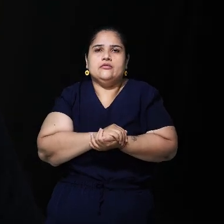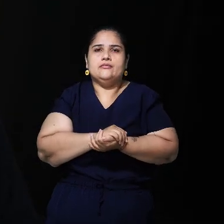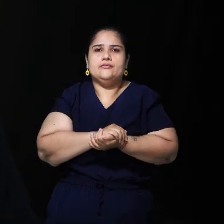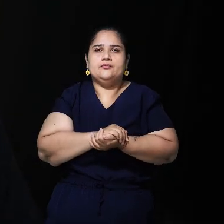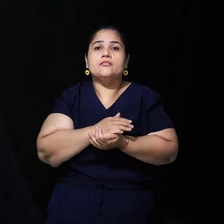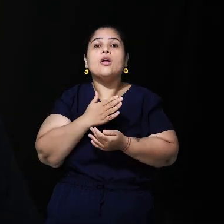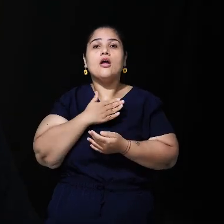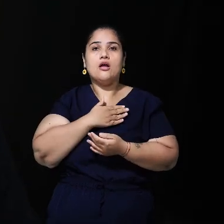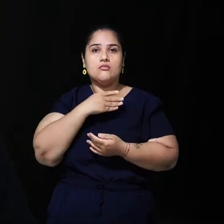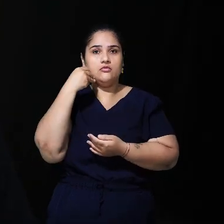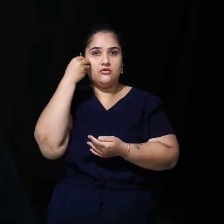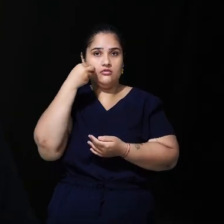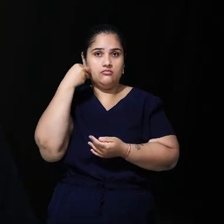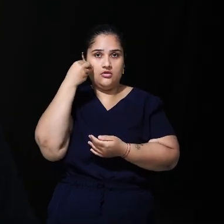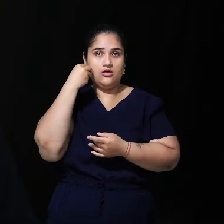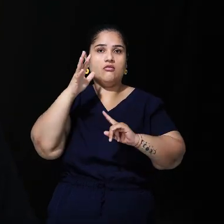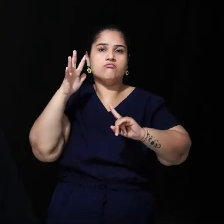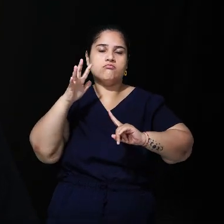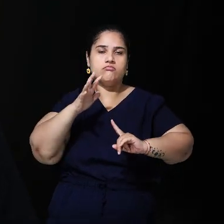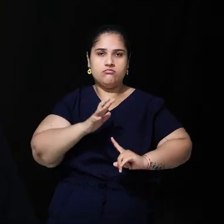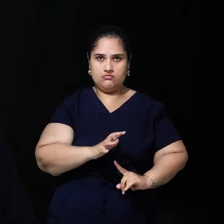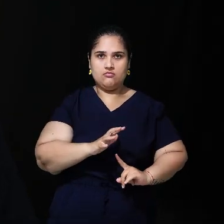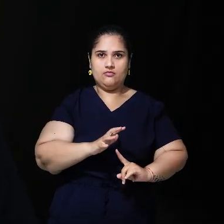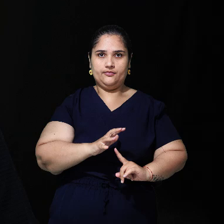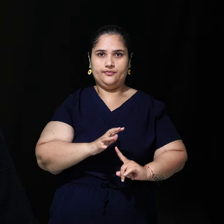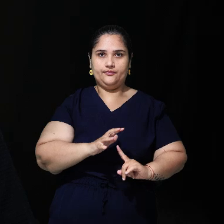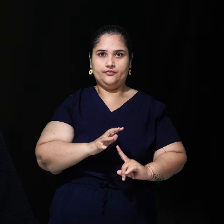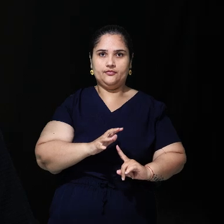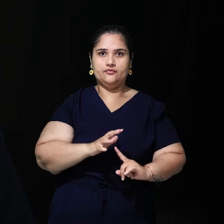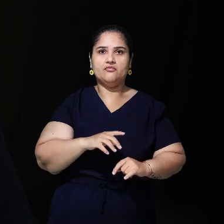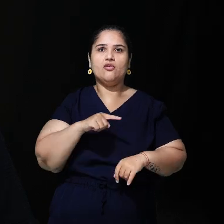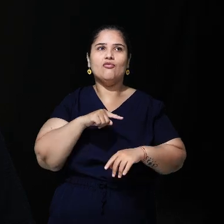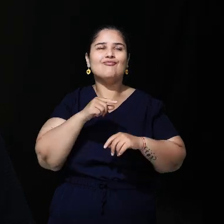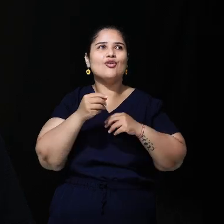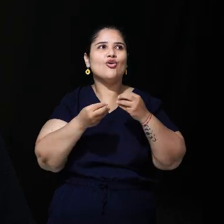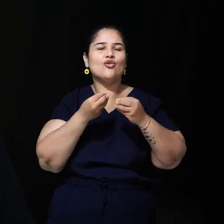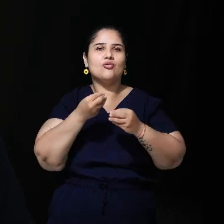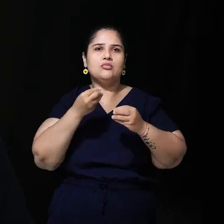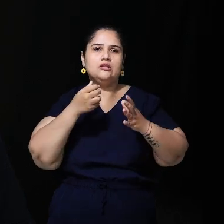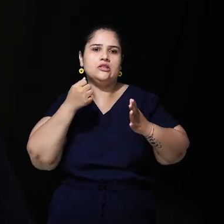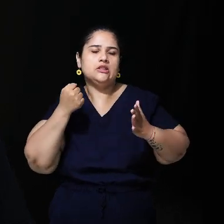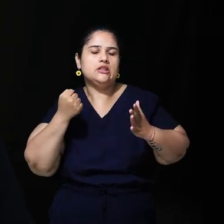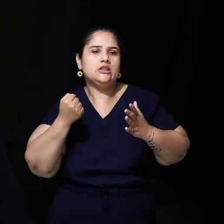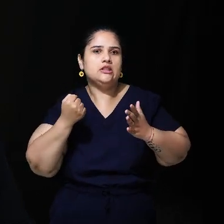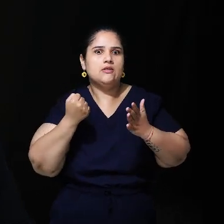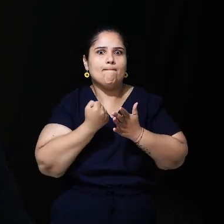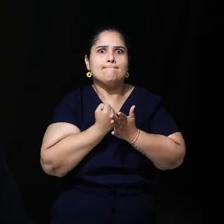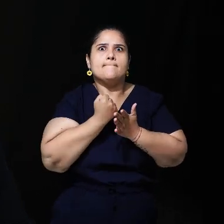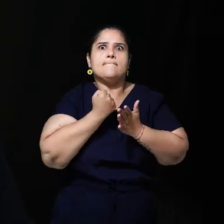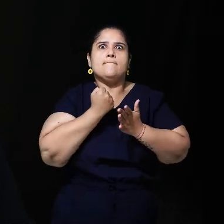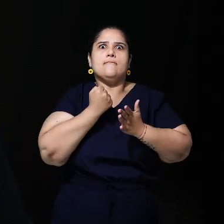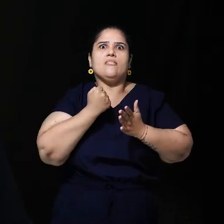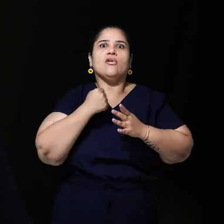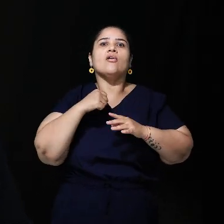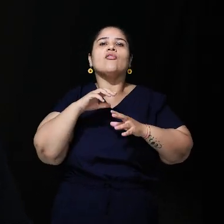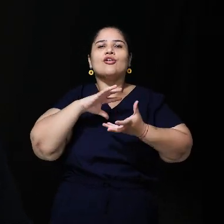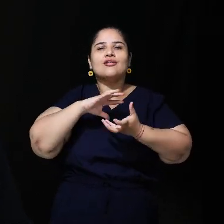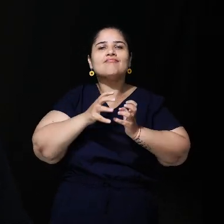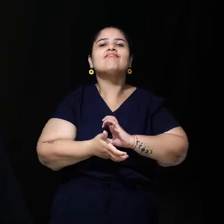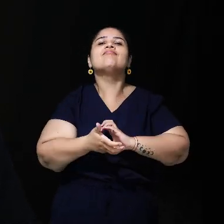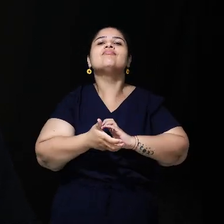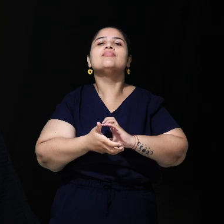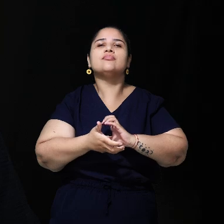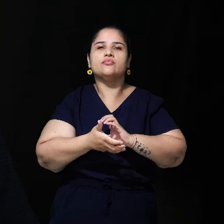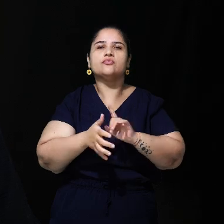Minha experiência com a depressão, ela foi, ao mesmo tempo que foi impactante, ela foi renovadora e algo